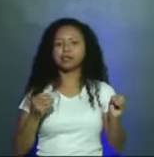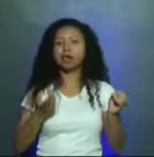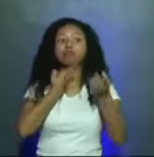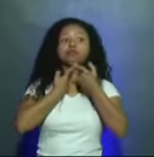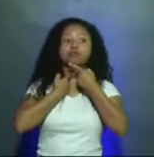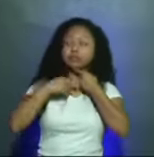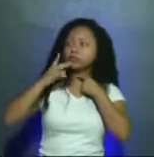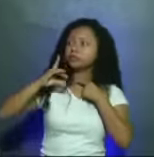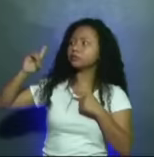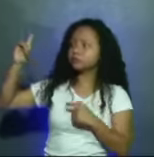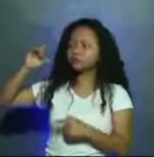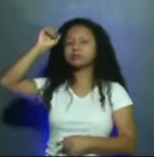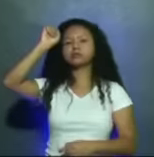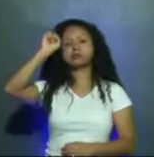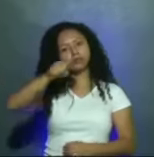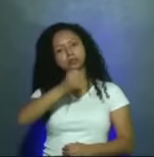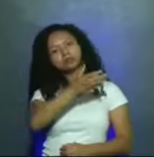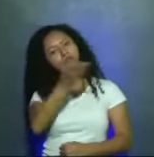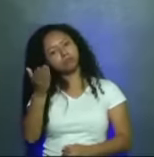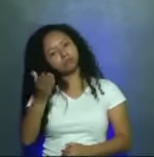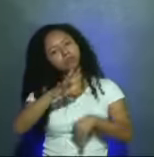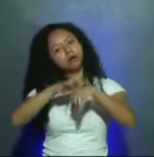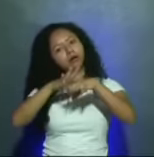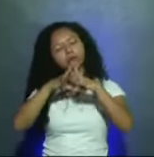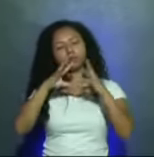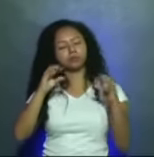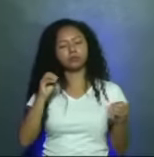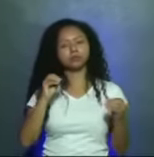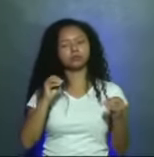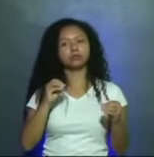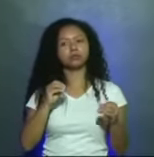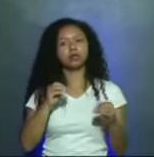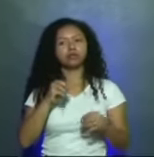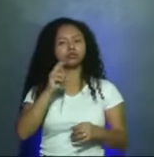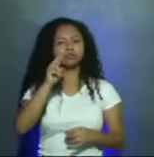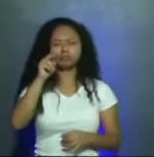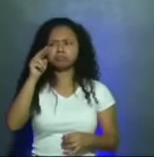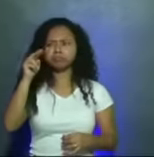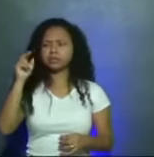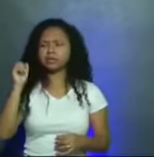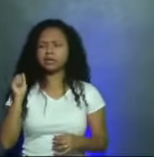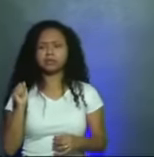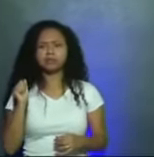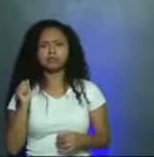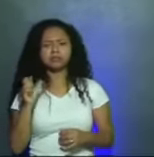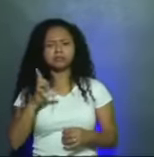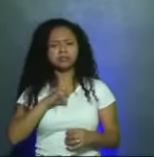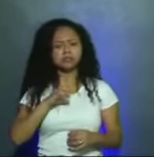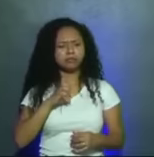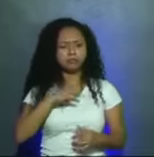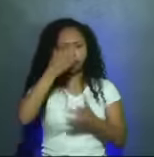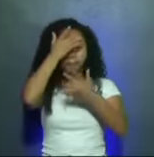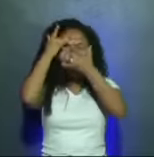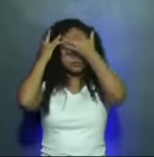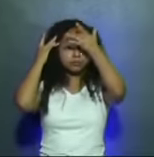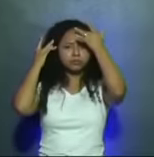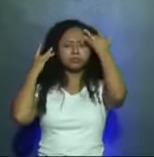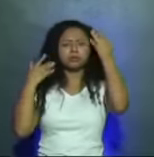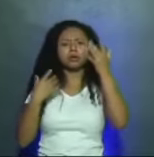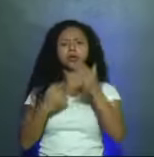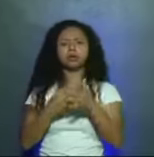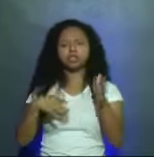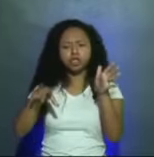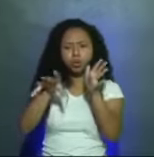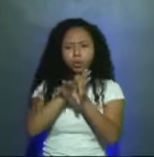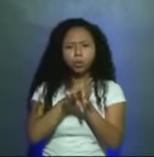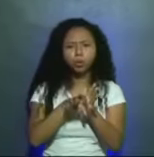seja curado. Nós sabemos disso. Nunca teve alguém que chegou com Jesus e ele falou assim, ah, eu não